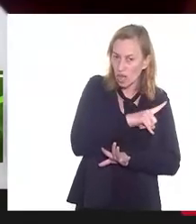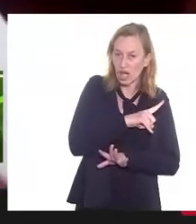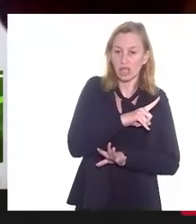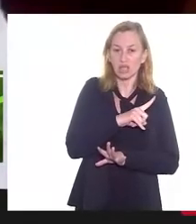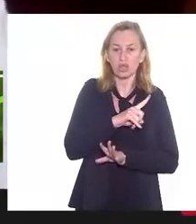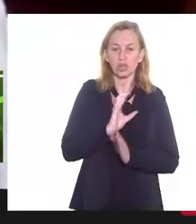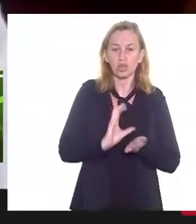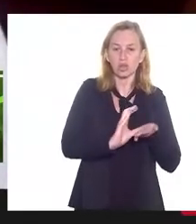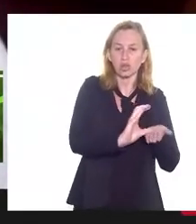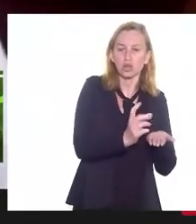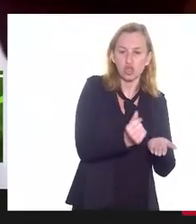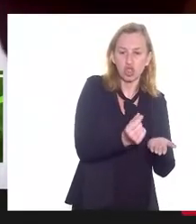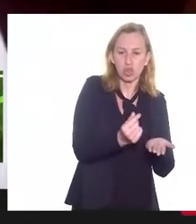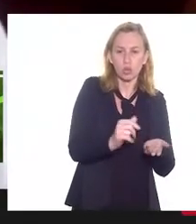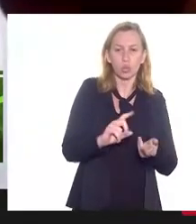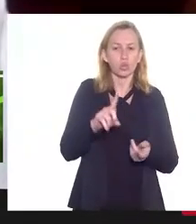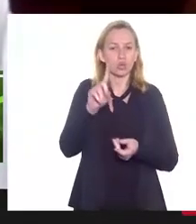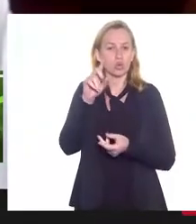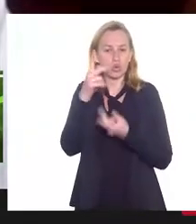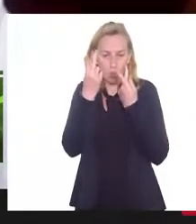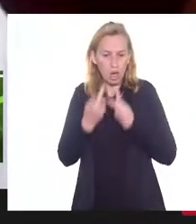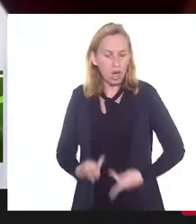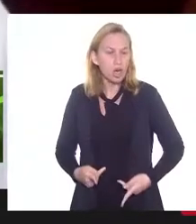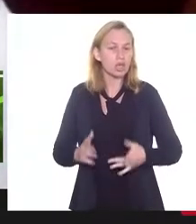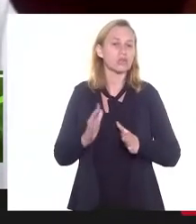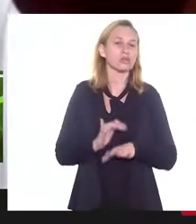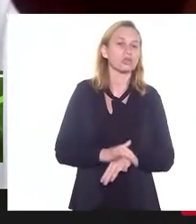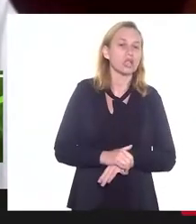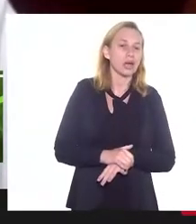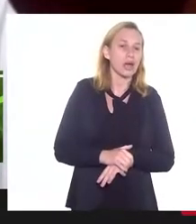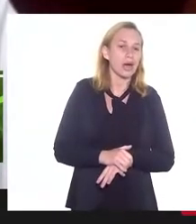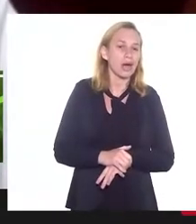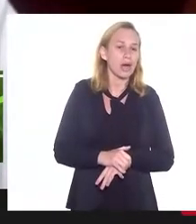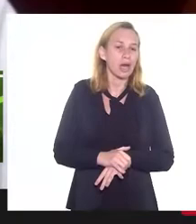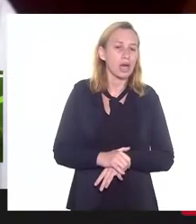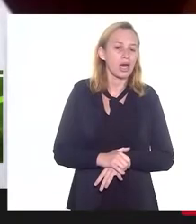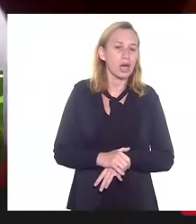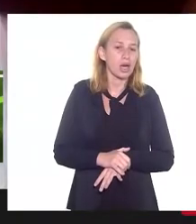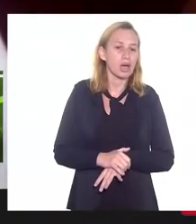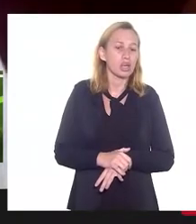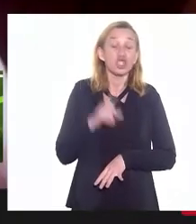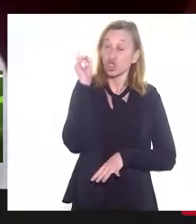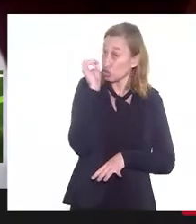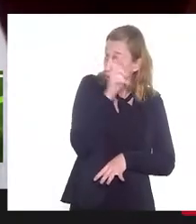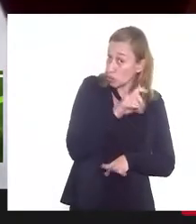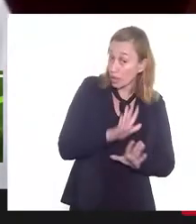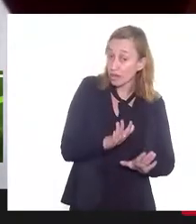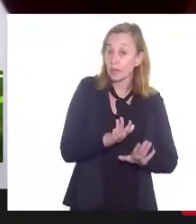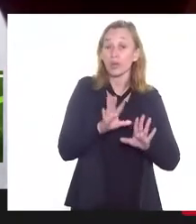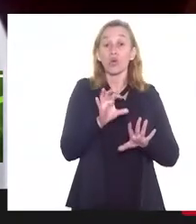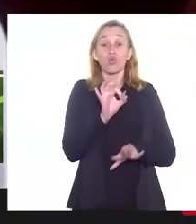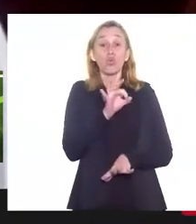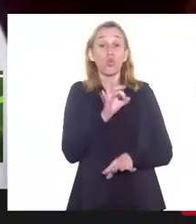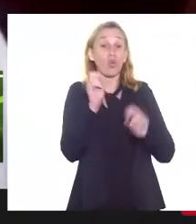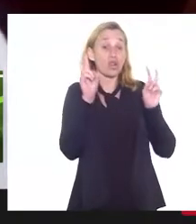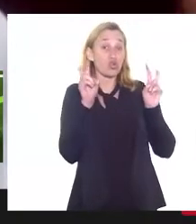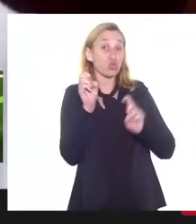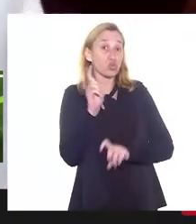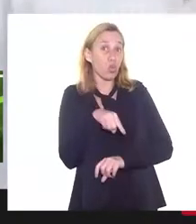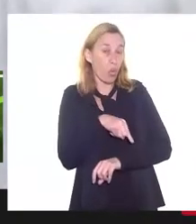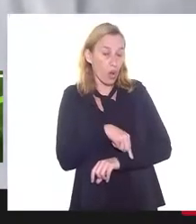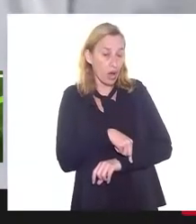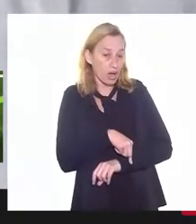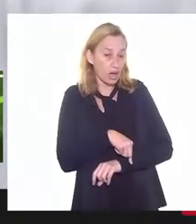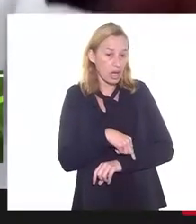de recursos humanos, enfim. da dificuldade. O fato é que eu